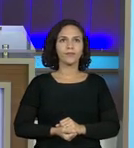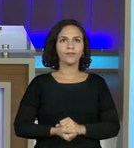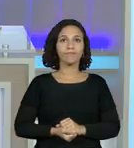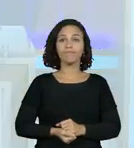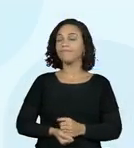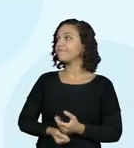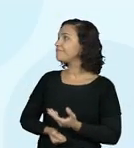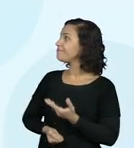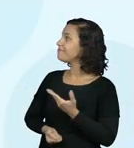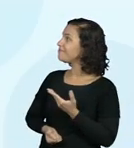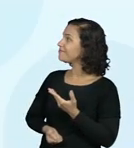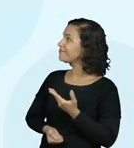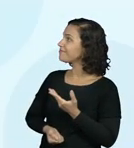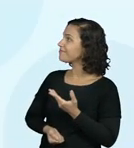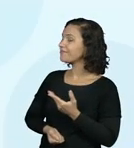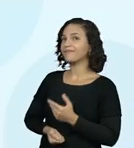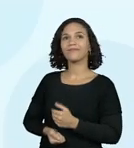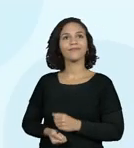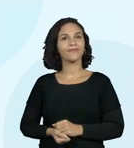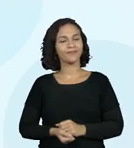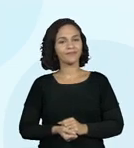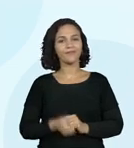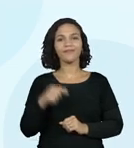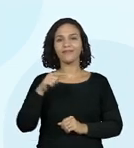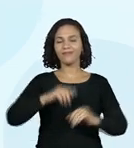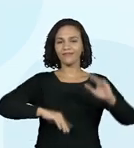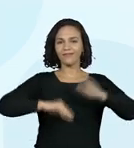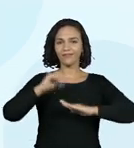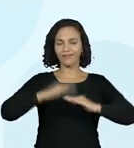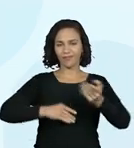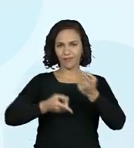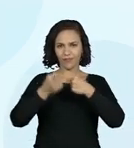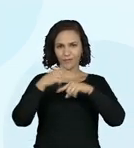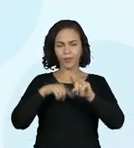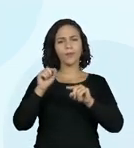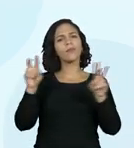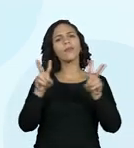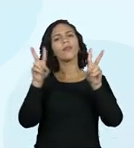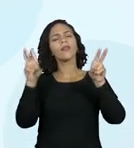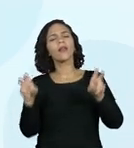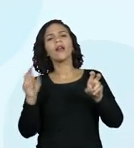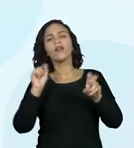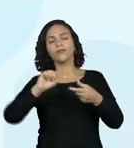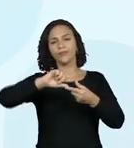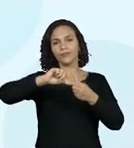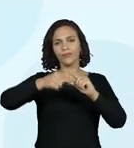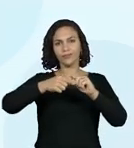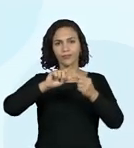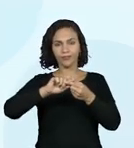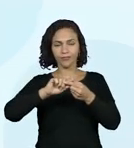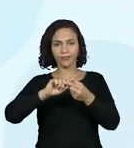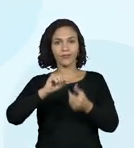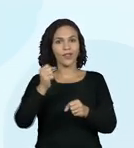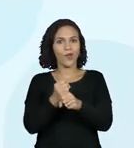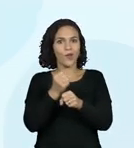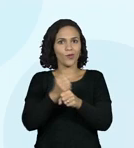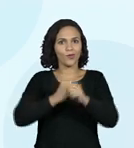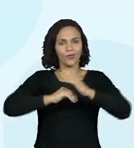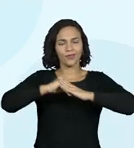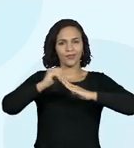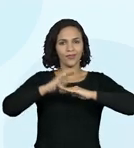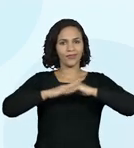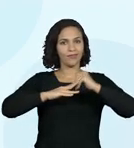Hoje, o título da aula é As figuras geométricas e as construções. Aula de matemática do